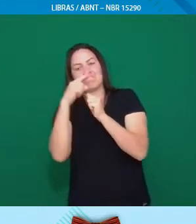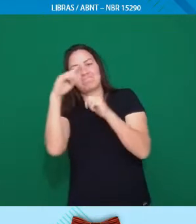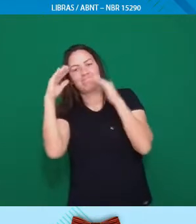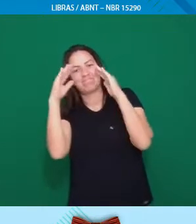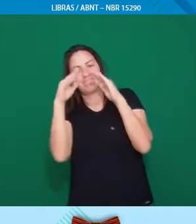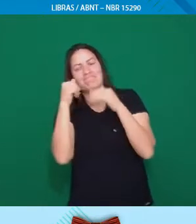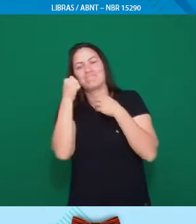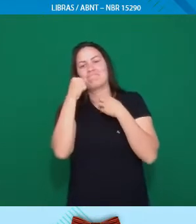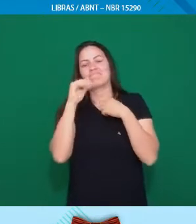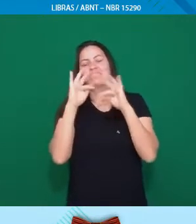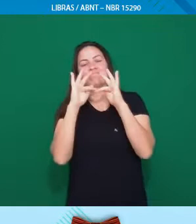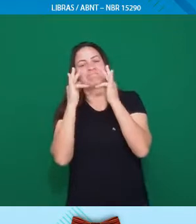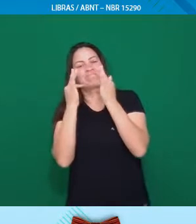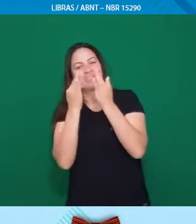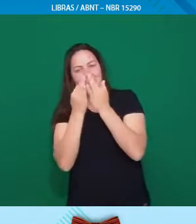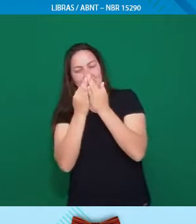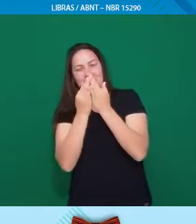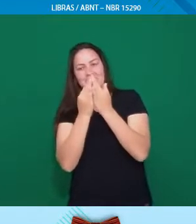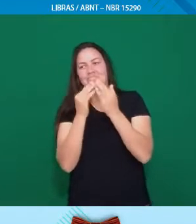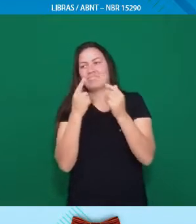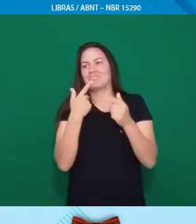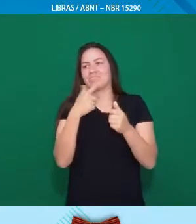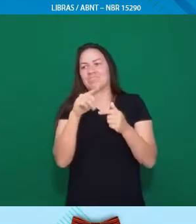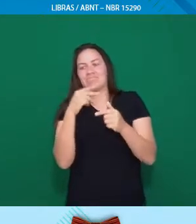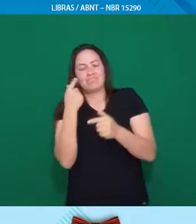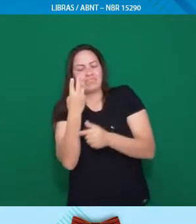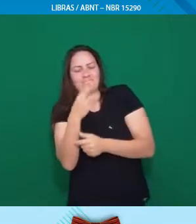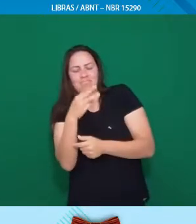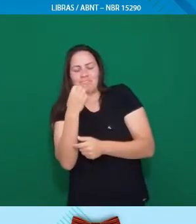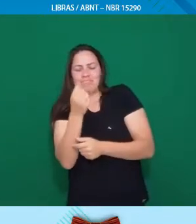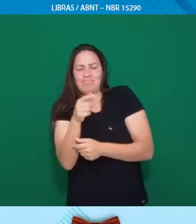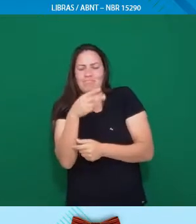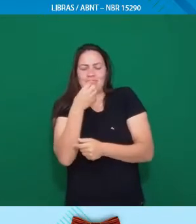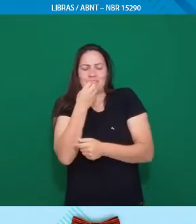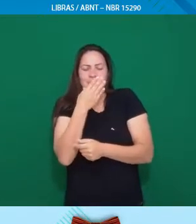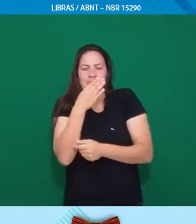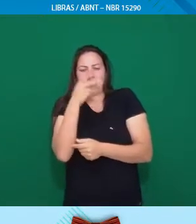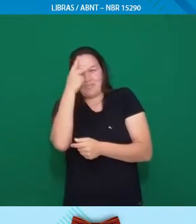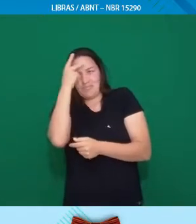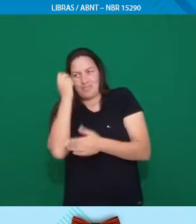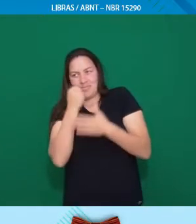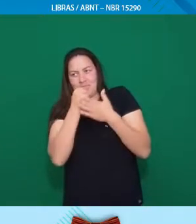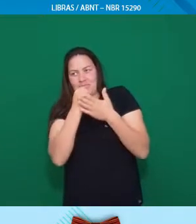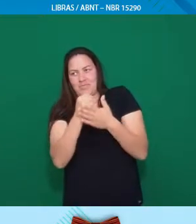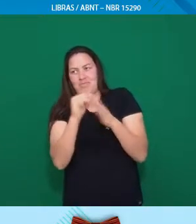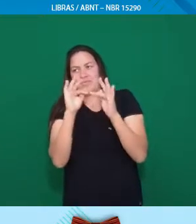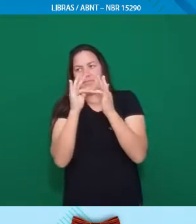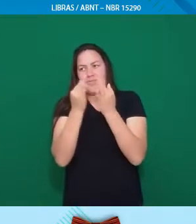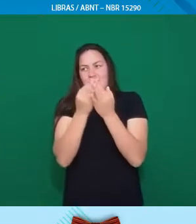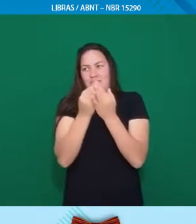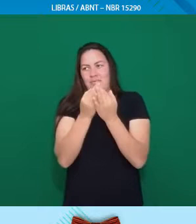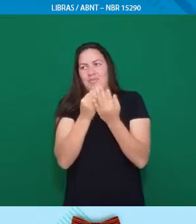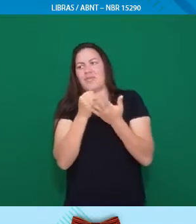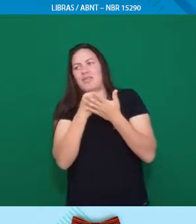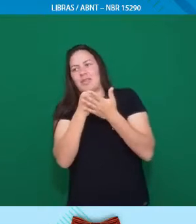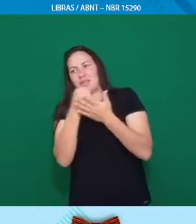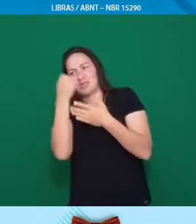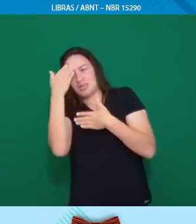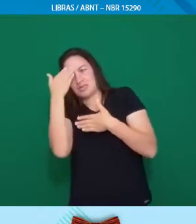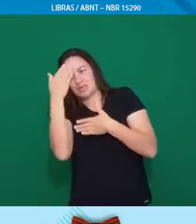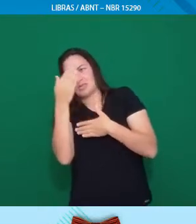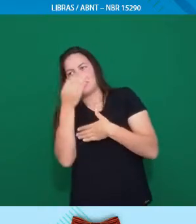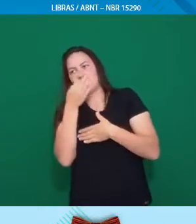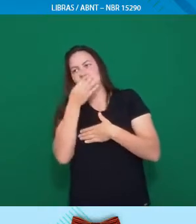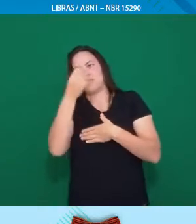Deus abençoe muito seu Cláudio sua família e que lhe dê em dobro em triplo isso querendo Essas são que ele fez em prol dessa família que lhe salvou